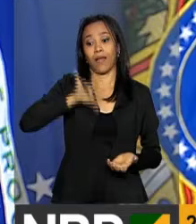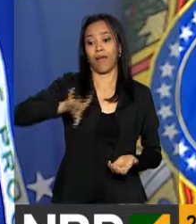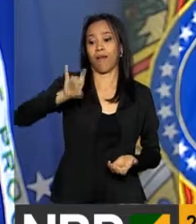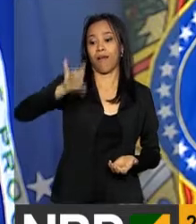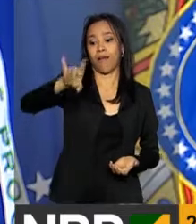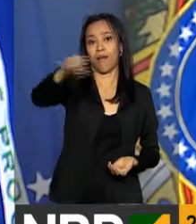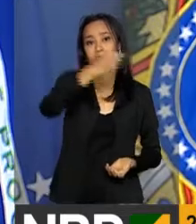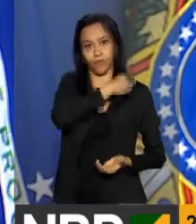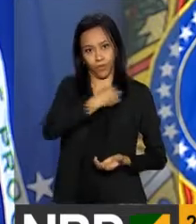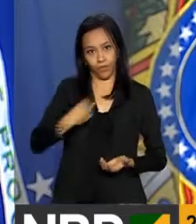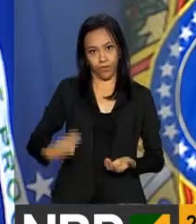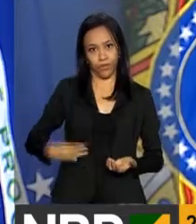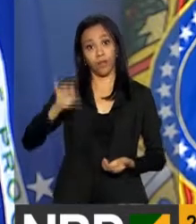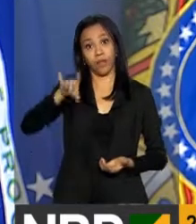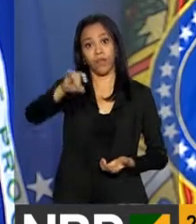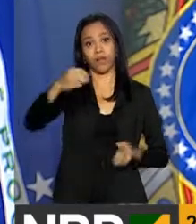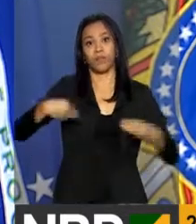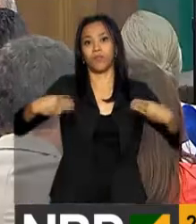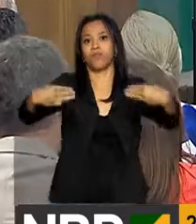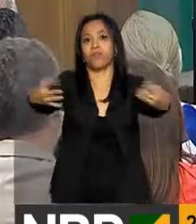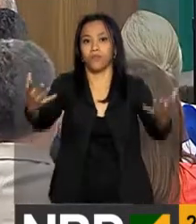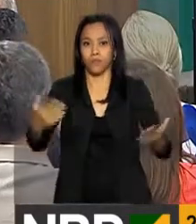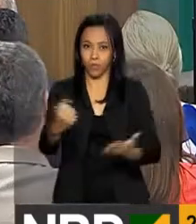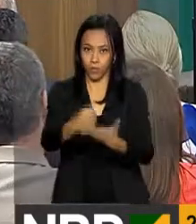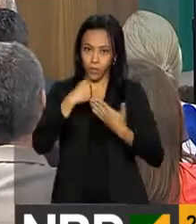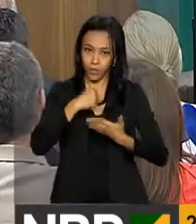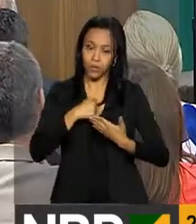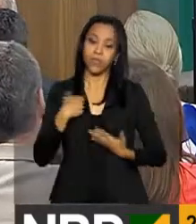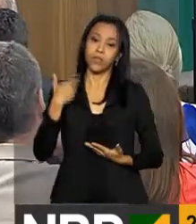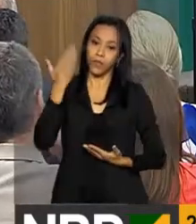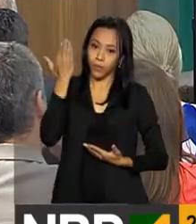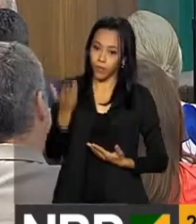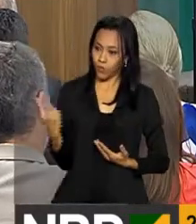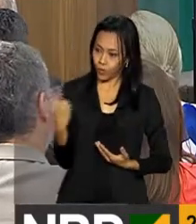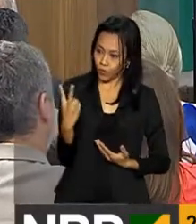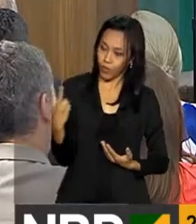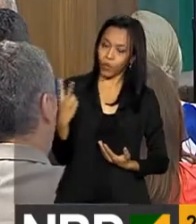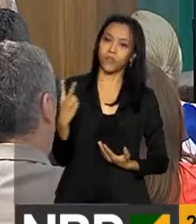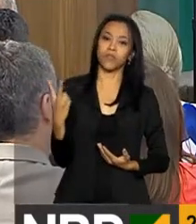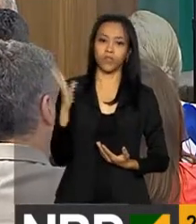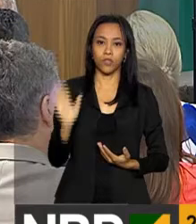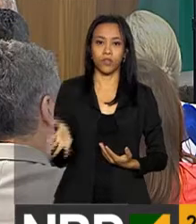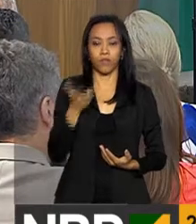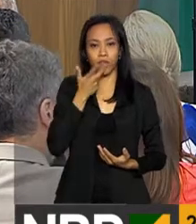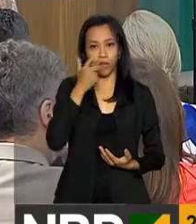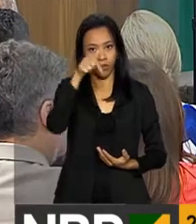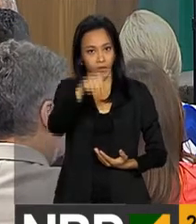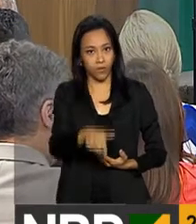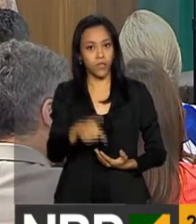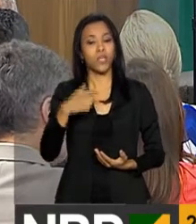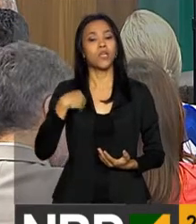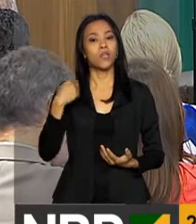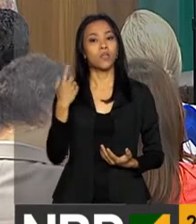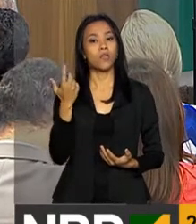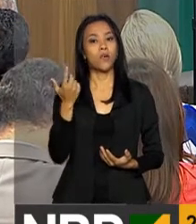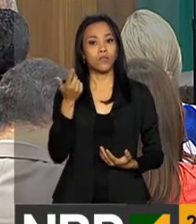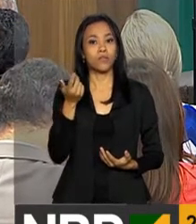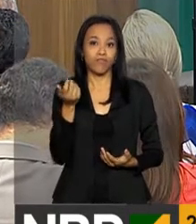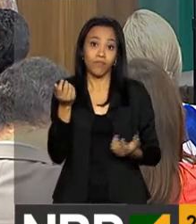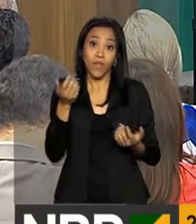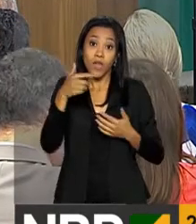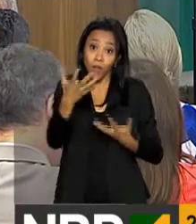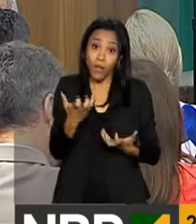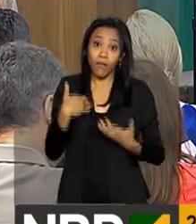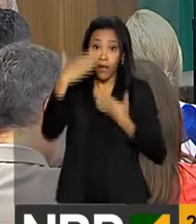é assim como o mendonça na arena é mencionaram o que nós podemos fazer é o governo eu quero